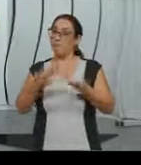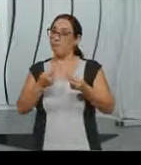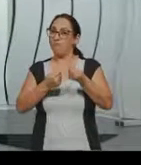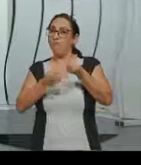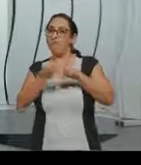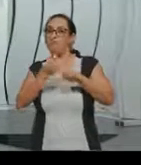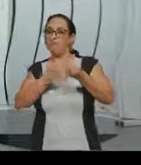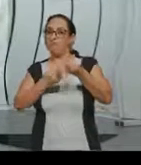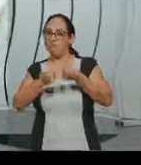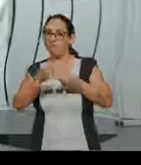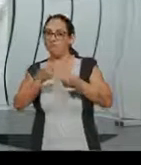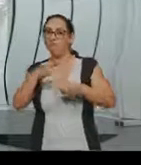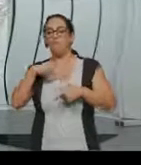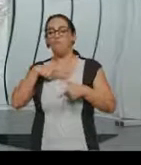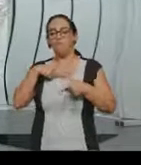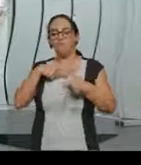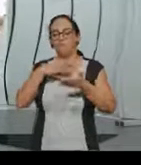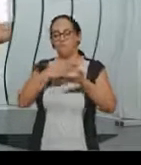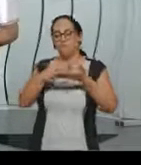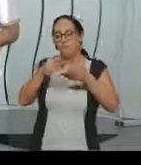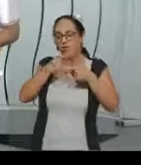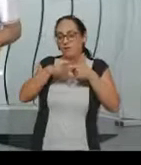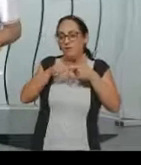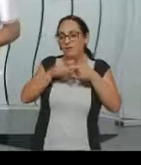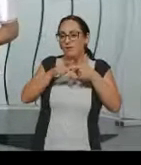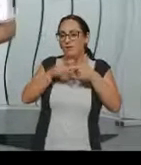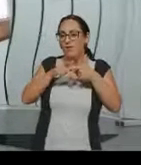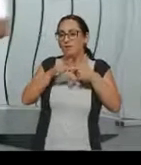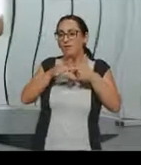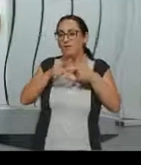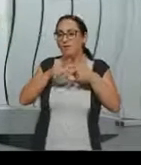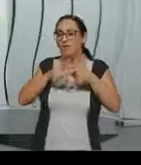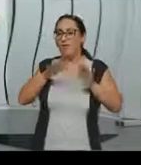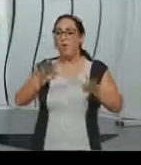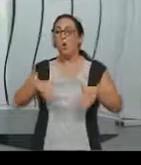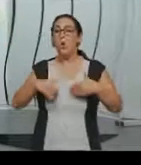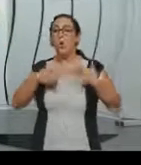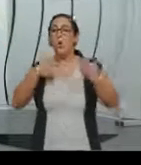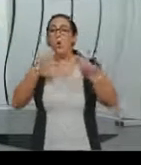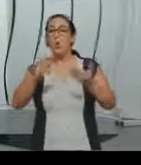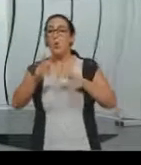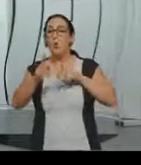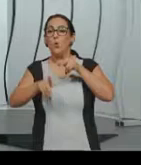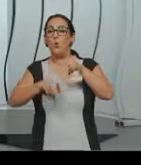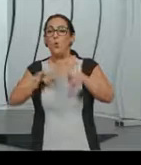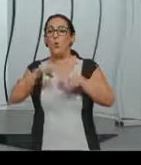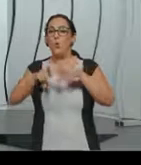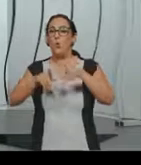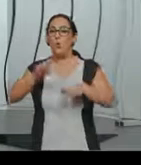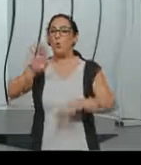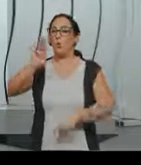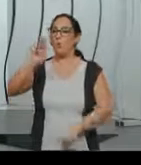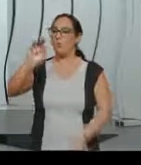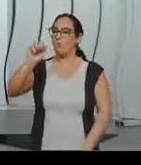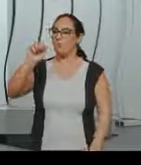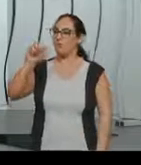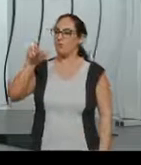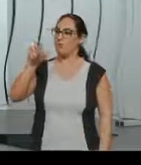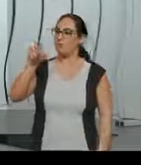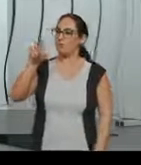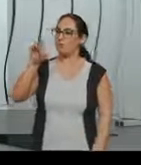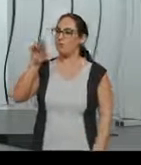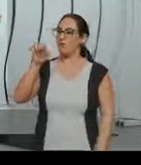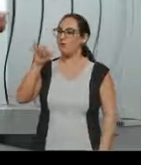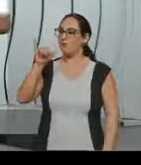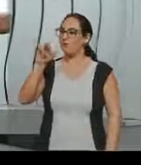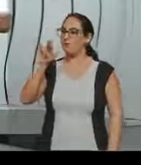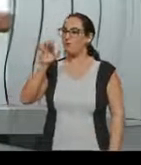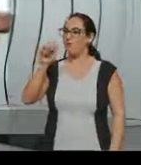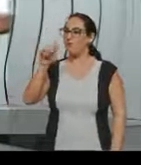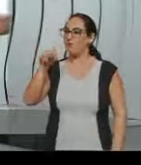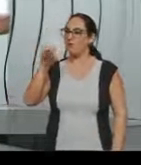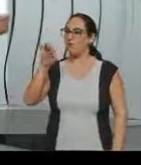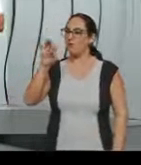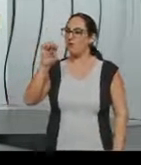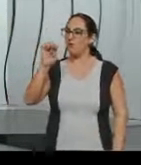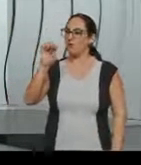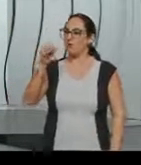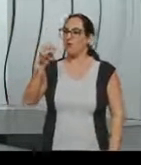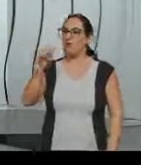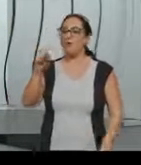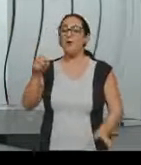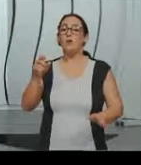bastante. Quando os bandeirantes descobrem na região sudeste, na nossa região atualmente sudeste,